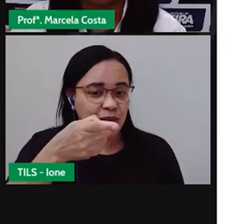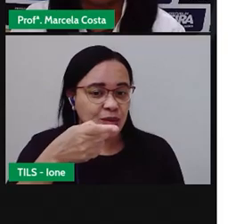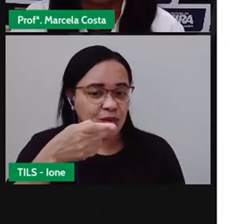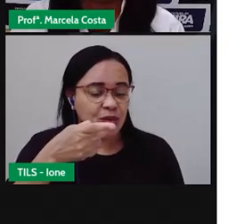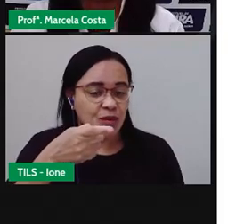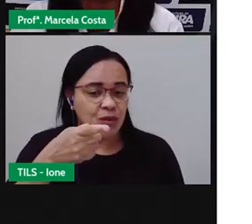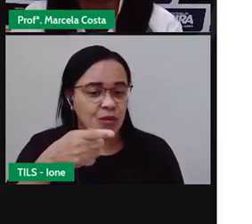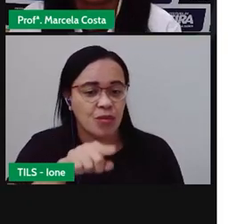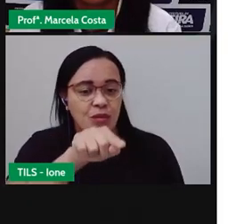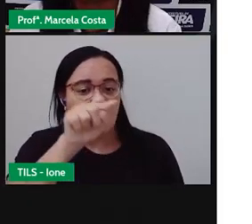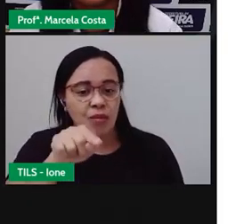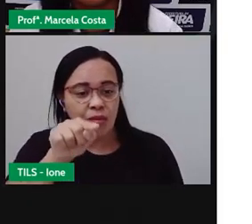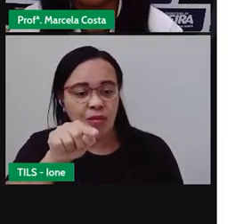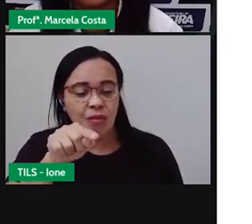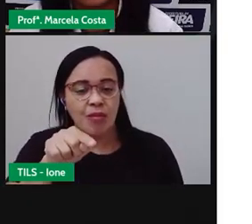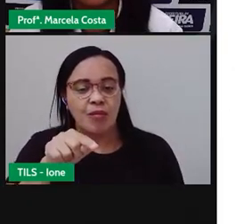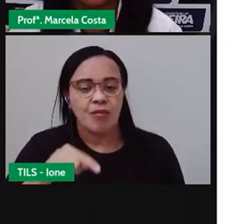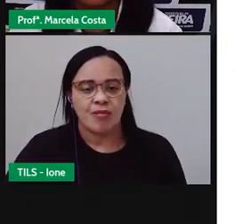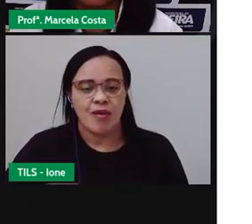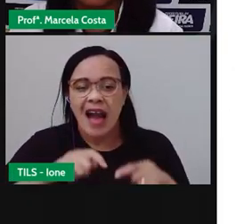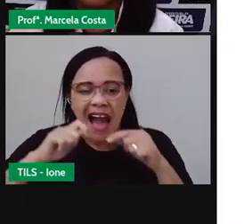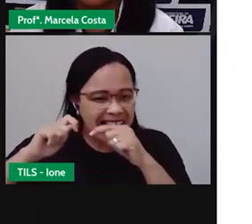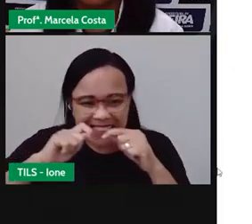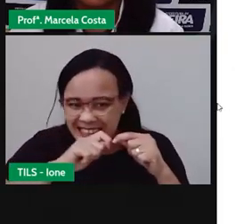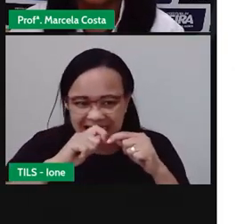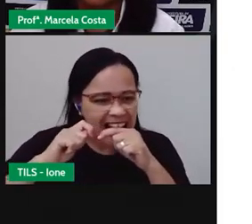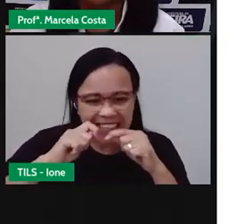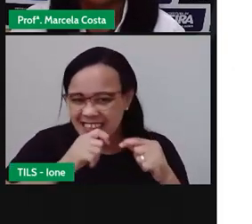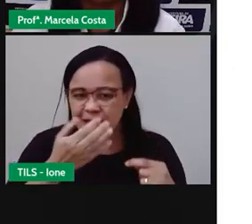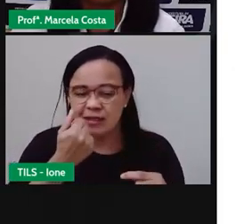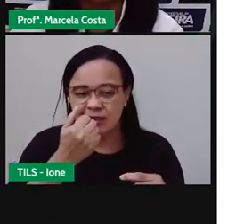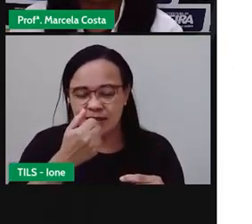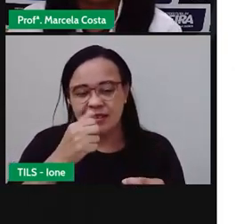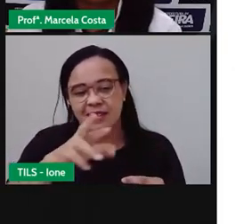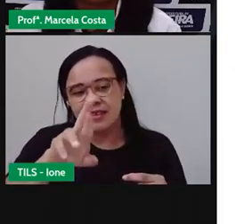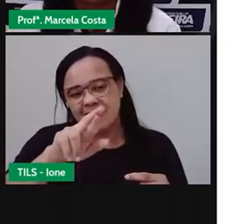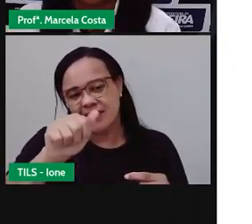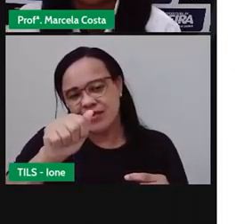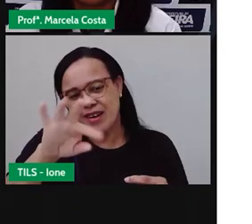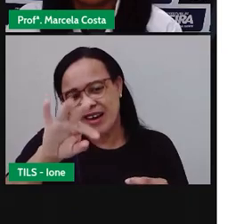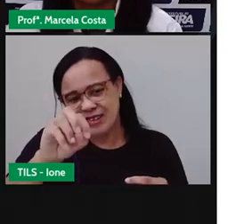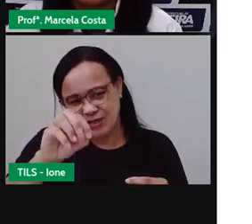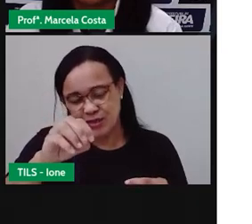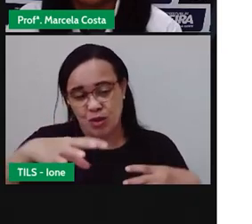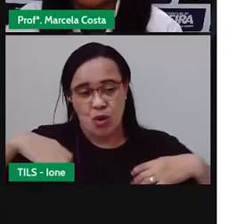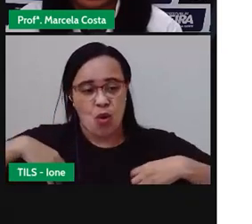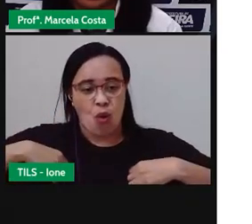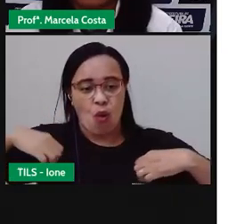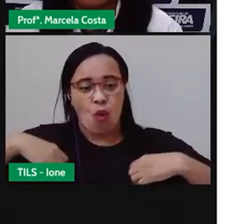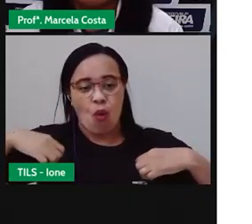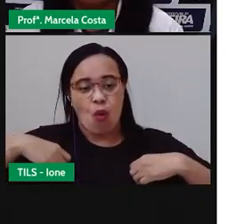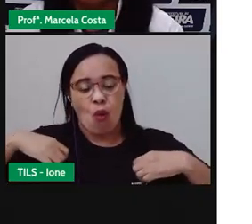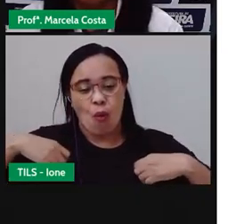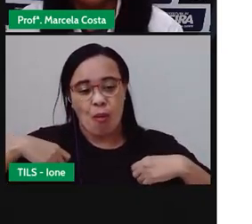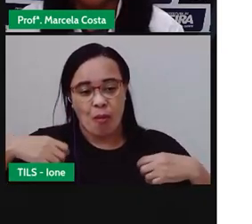fazendo? O rato está roendo, né? Roendo uma roupa. Então,